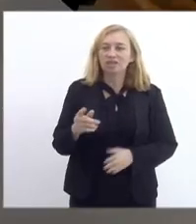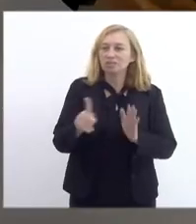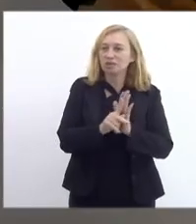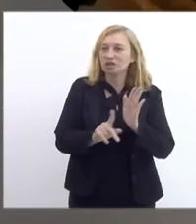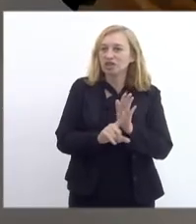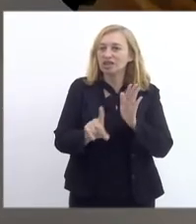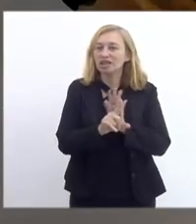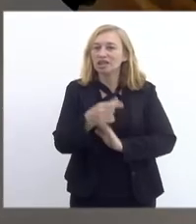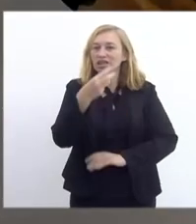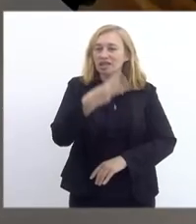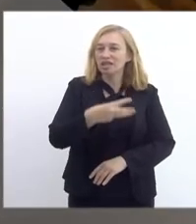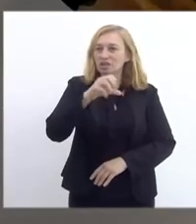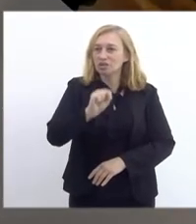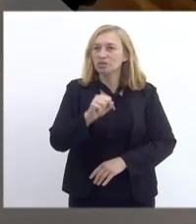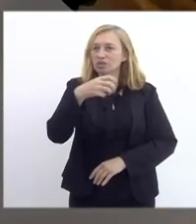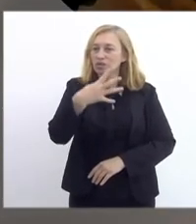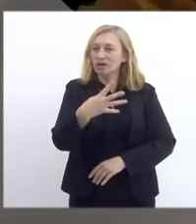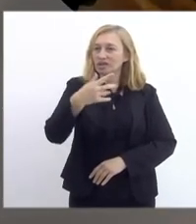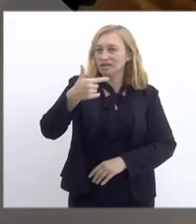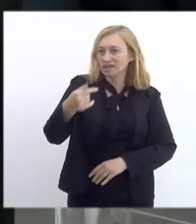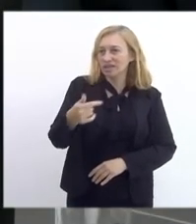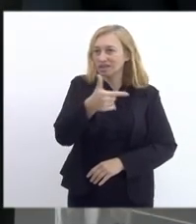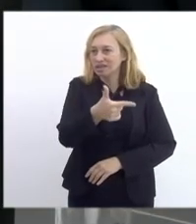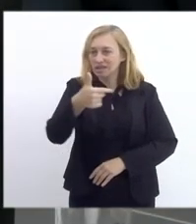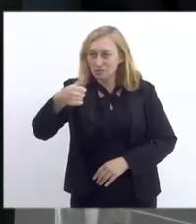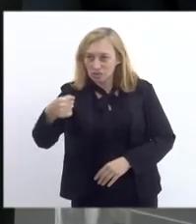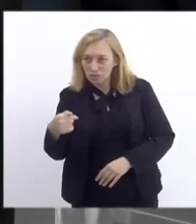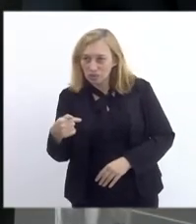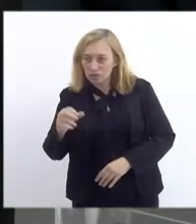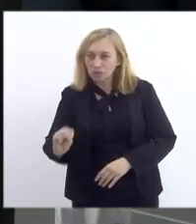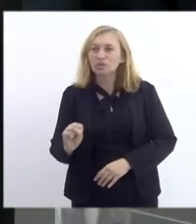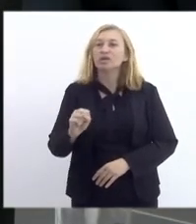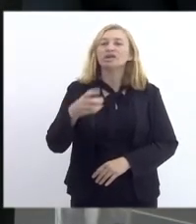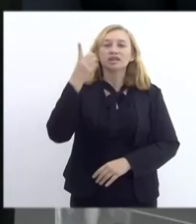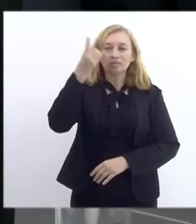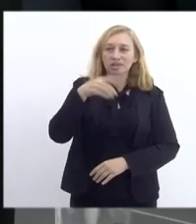de lei 3847/18, autoria do deputado Bruno Dallaire.